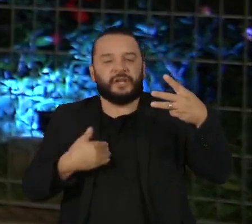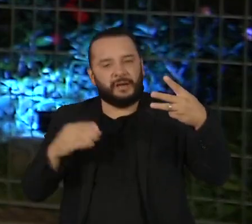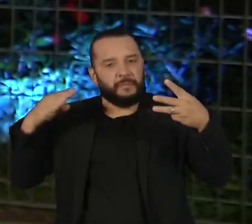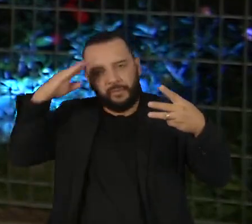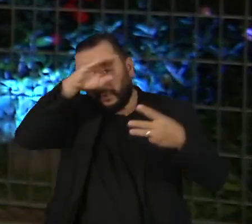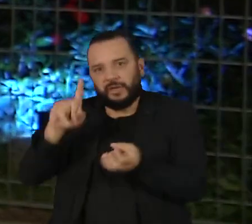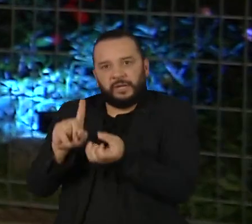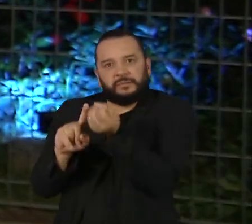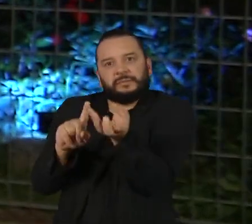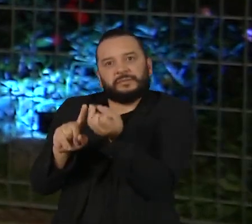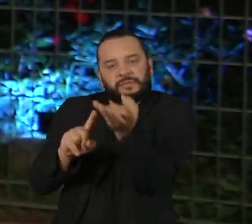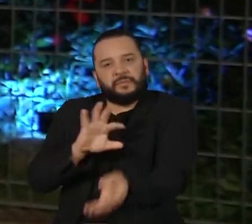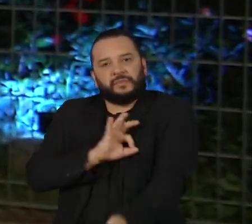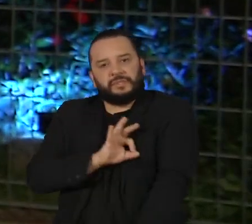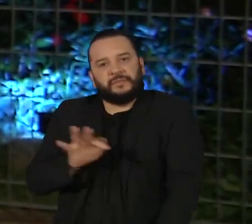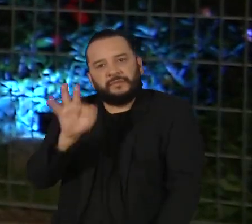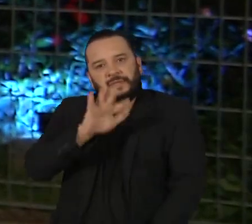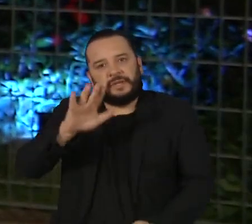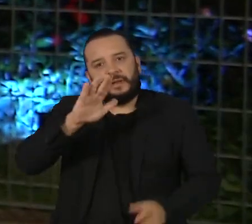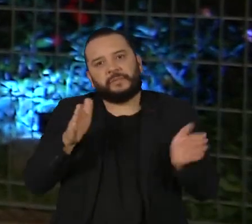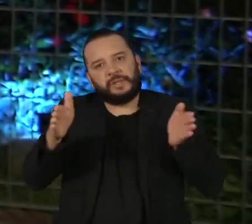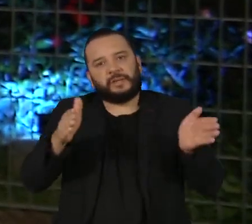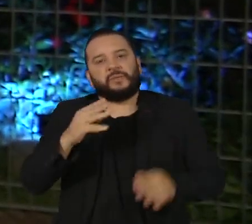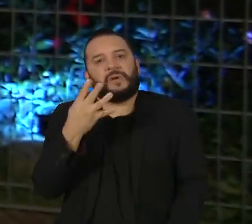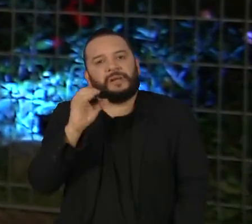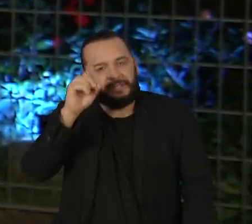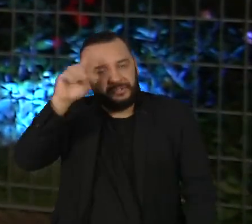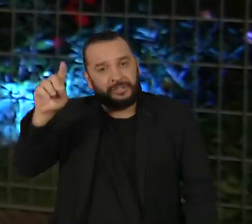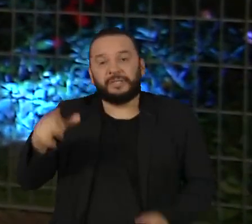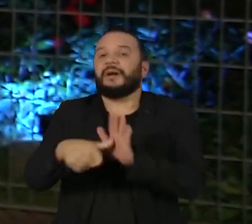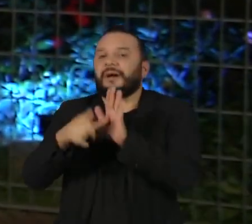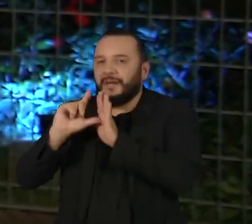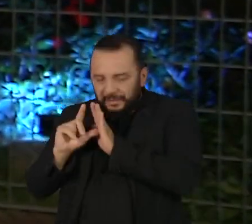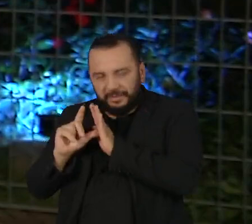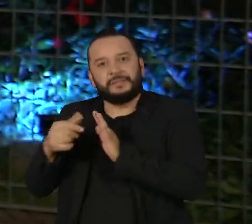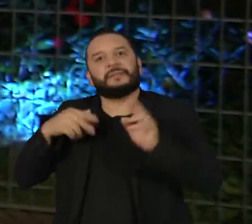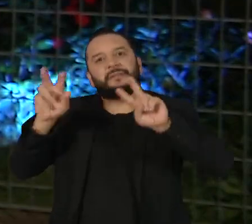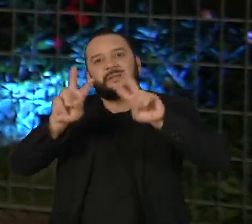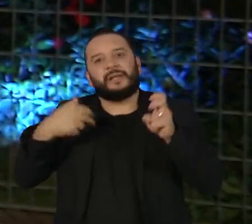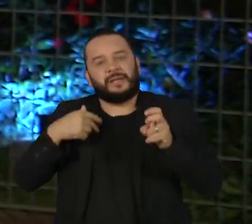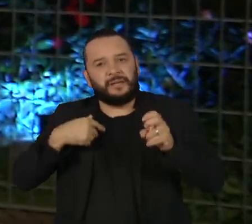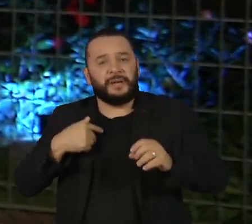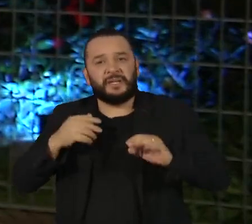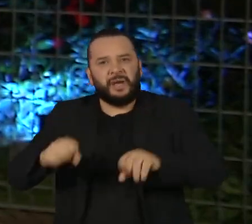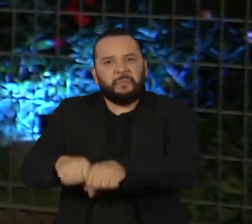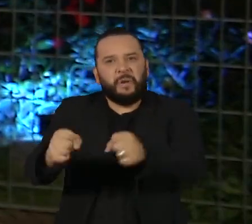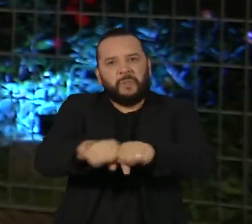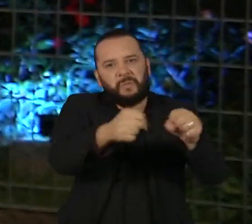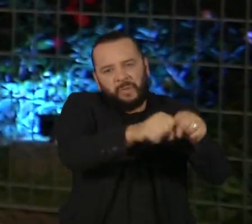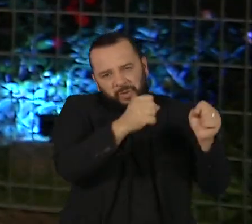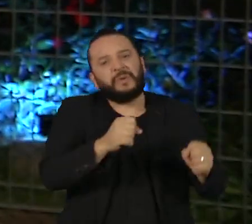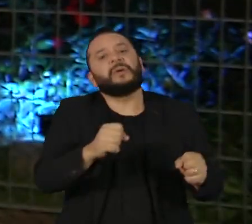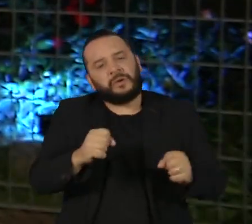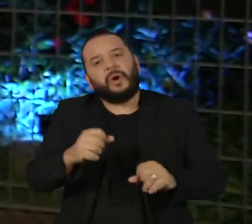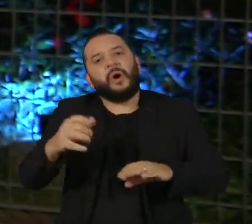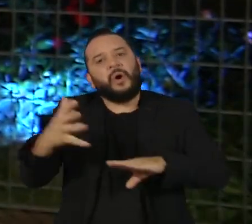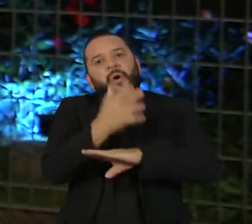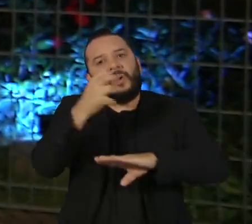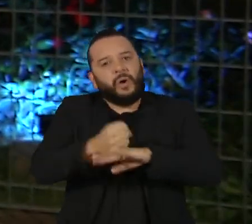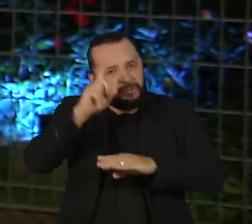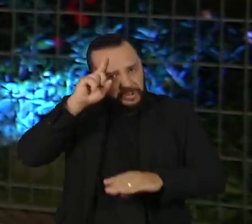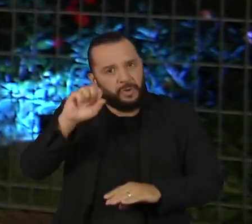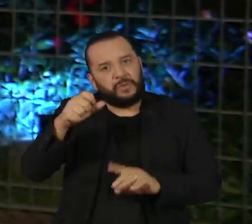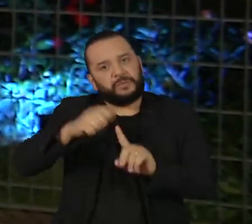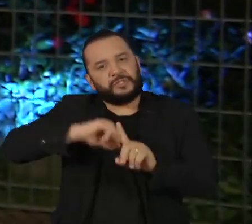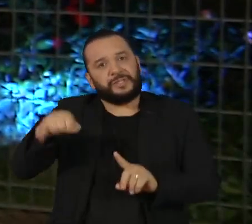em 40 dias antes ele foi ouvido no inquérito sobre os ataques golpistas de Oito de Janeiro e em outro que apura as joias